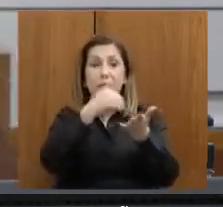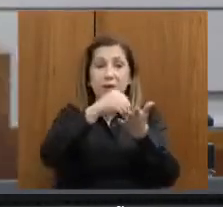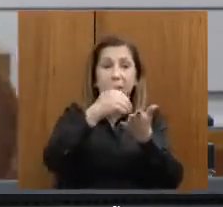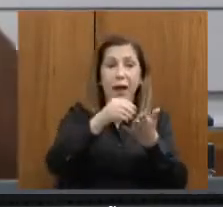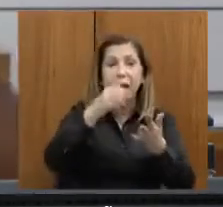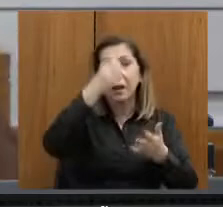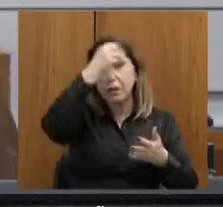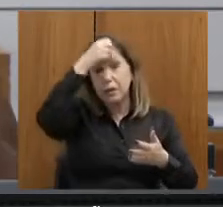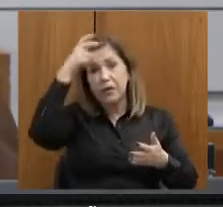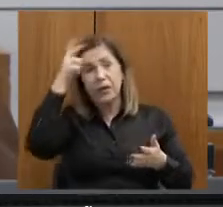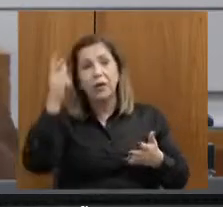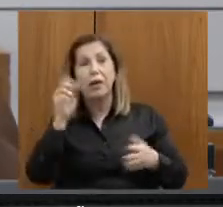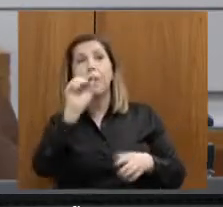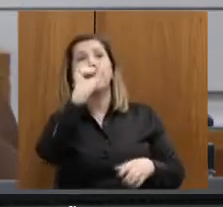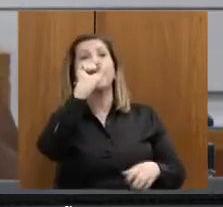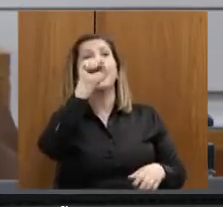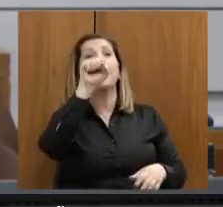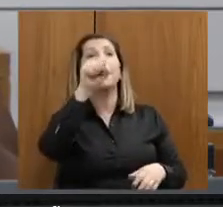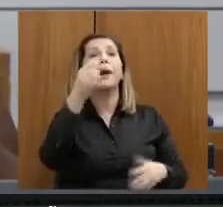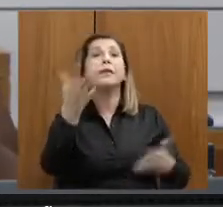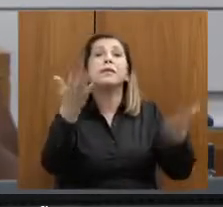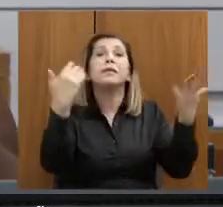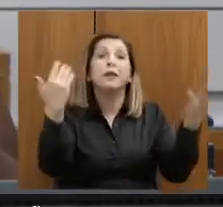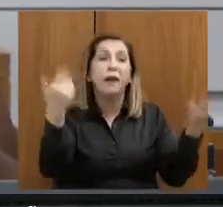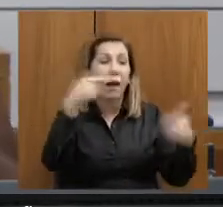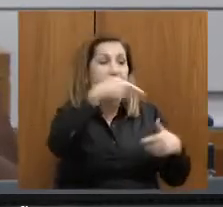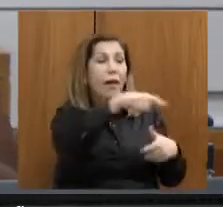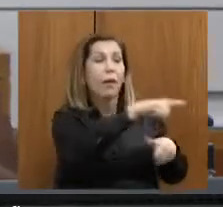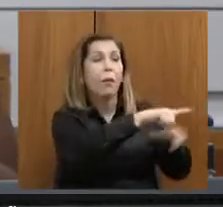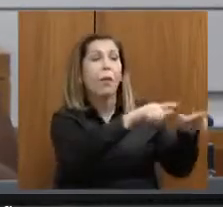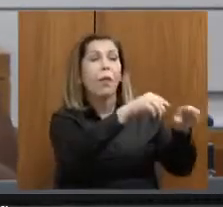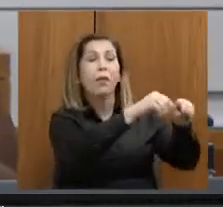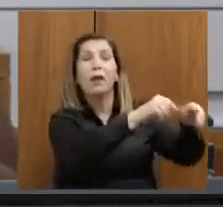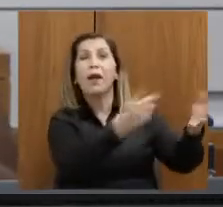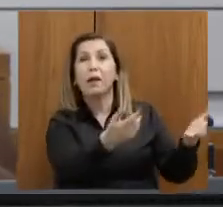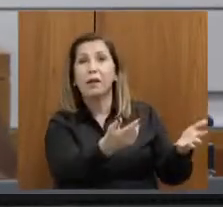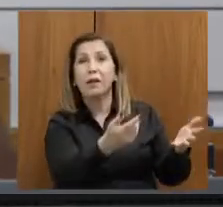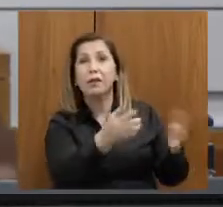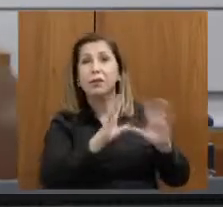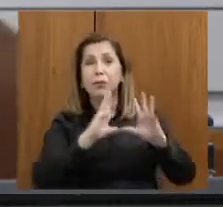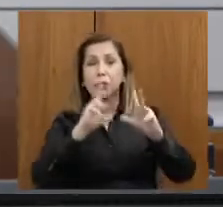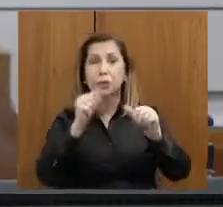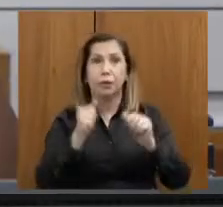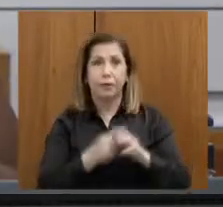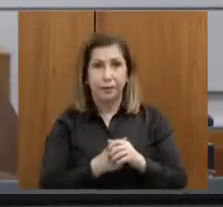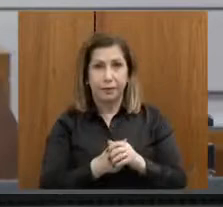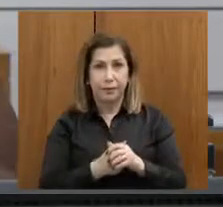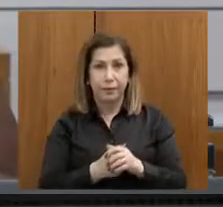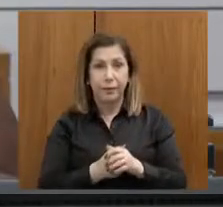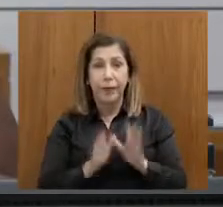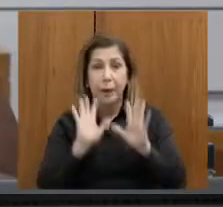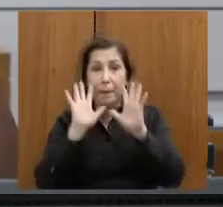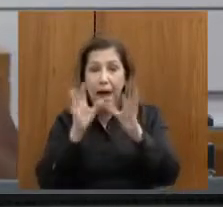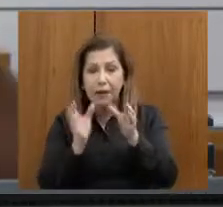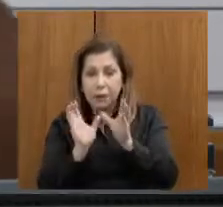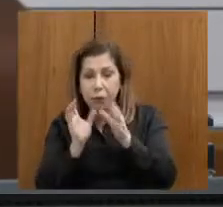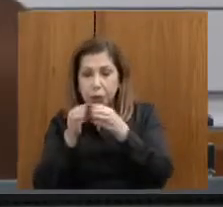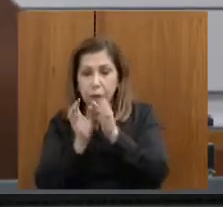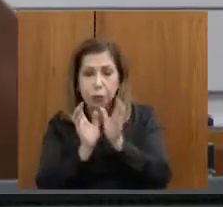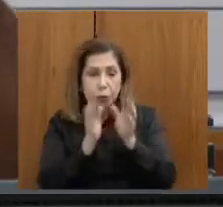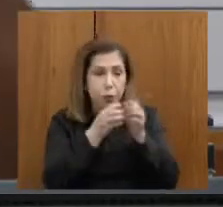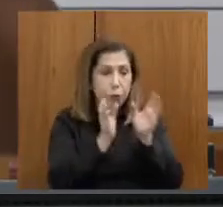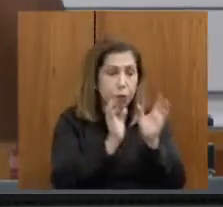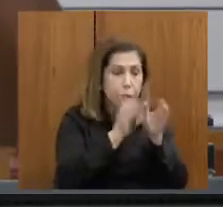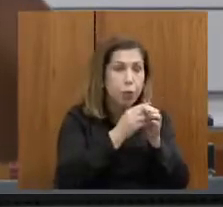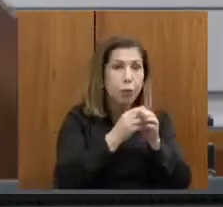e vai bater na porta e digo pão tá gente porque eu mandou nem é só só faz um tipo de verão de grupão força